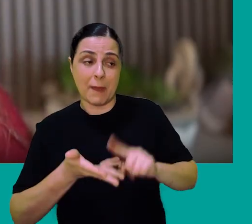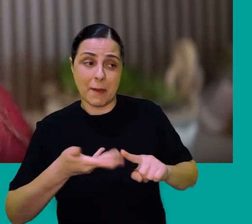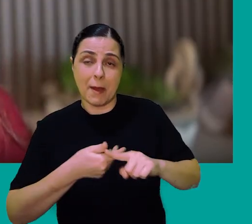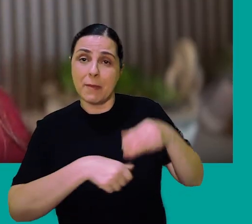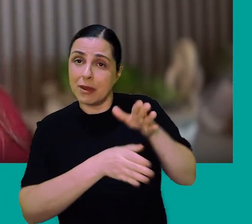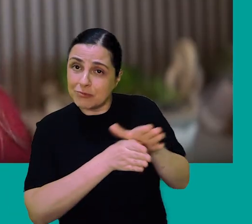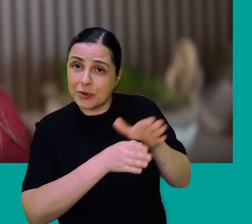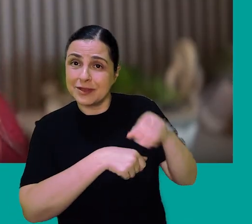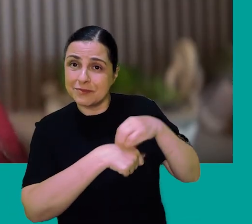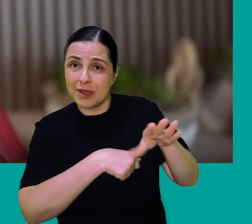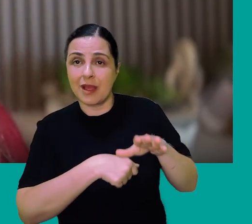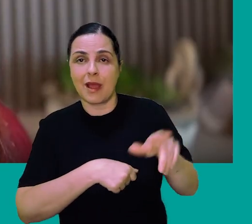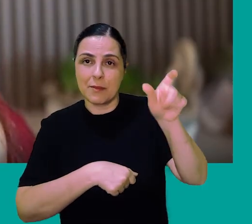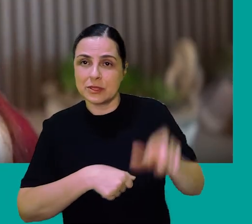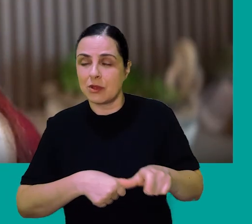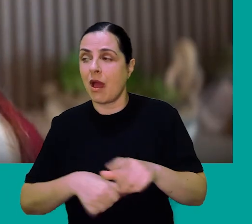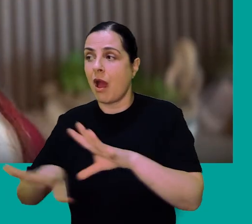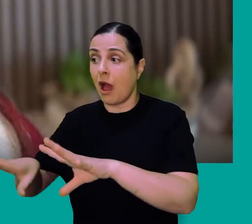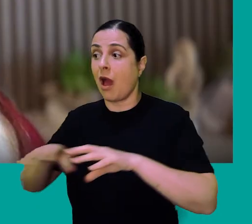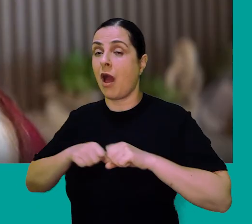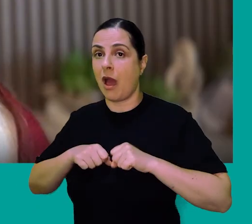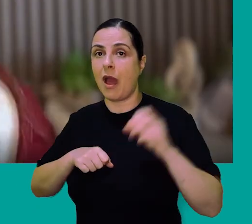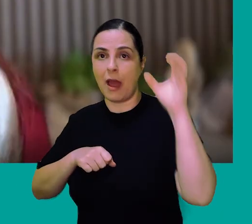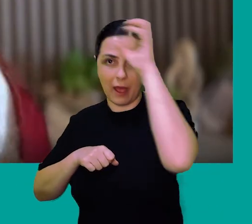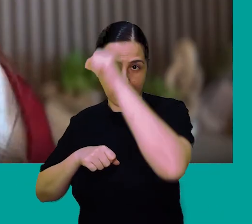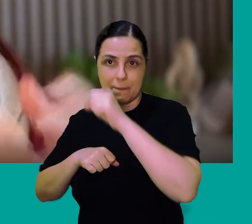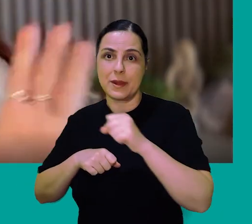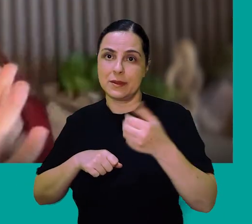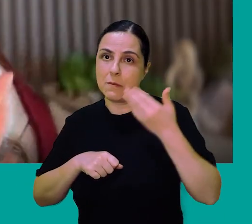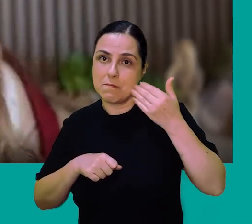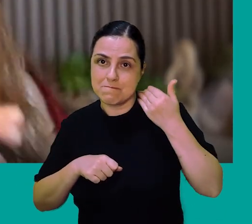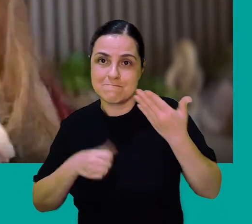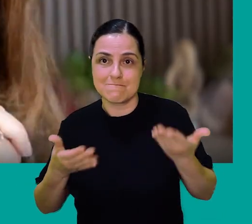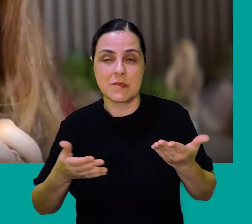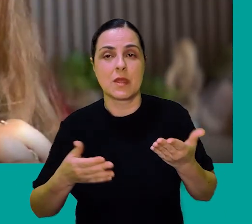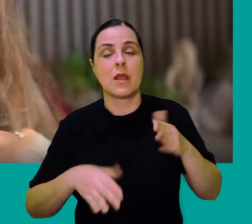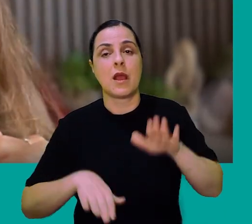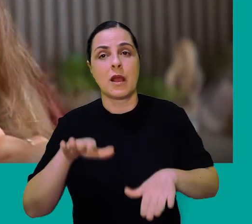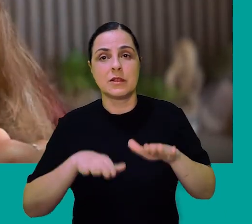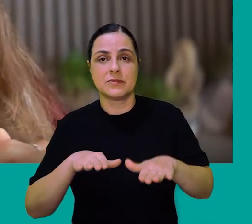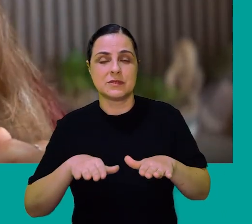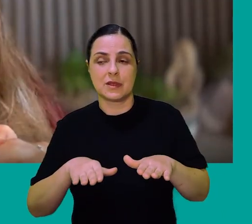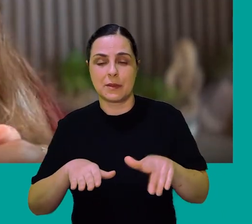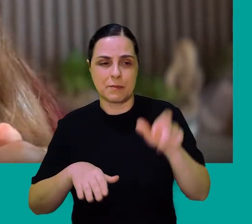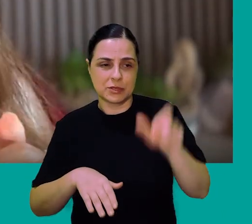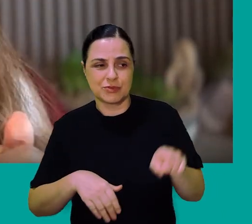ter essa noção e aprender, né? Porque imagina assim, o bonitão lá fez a